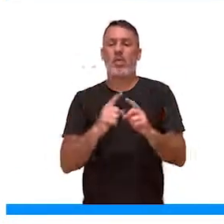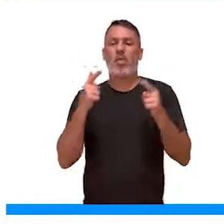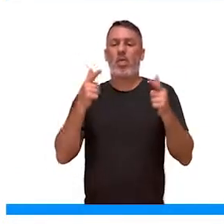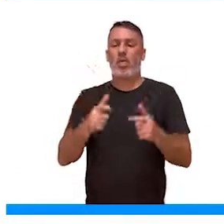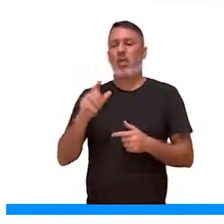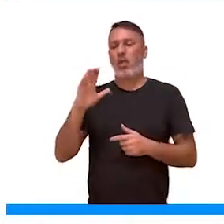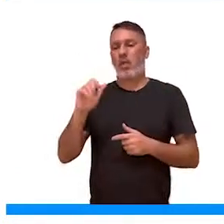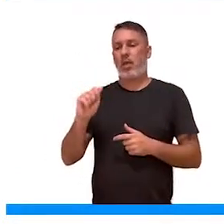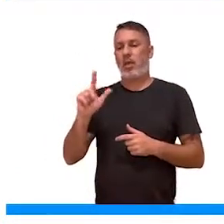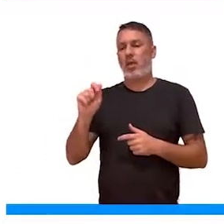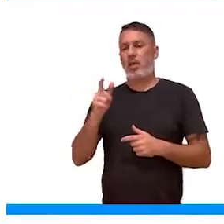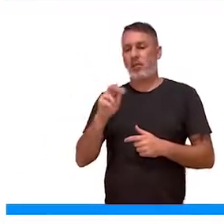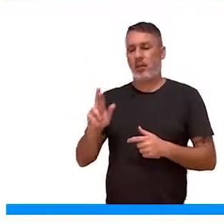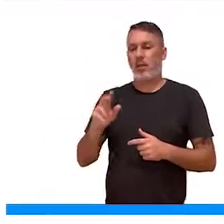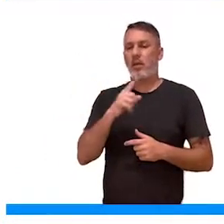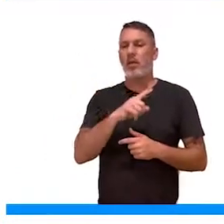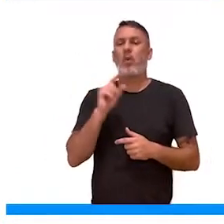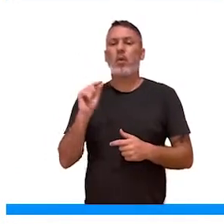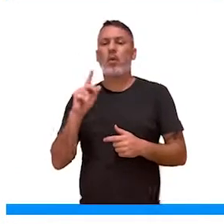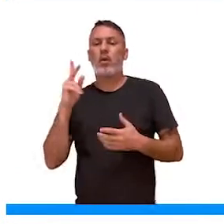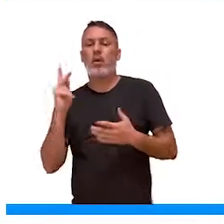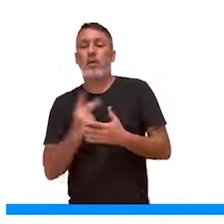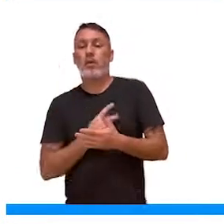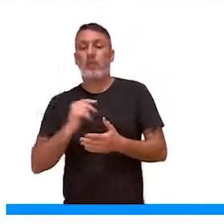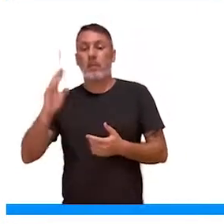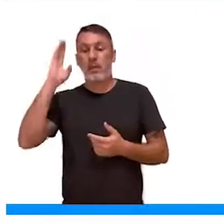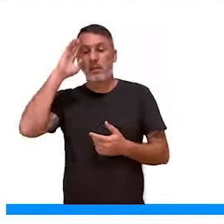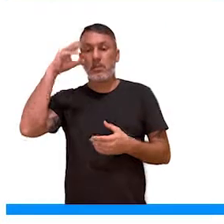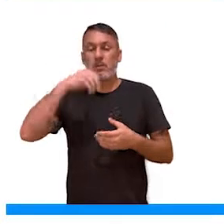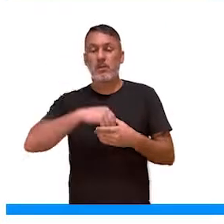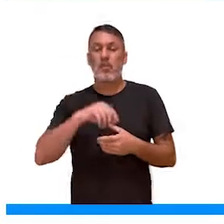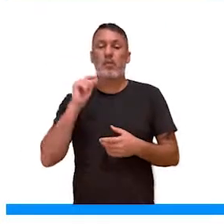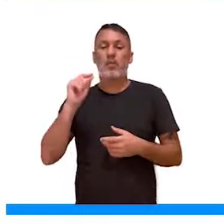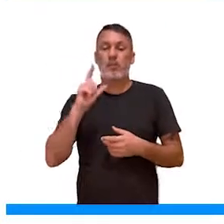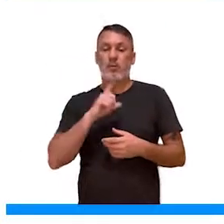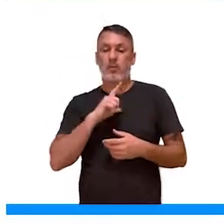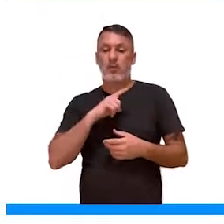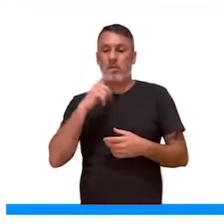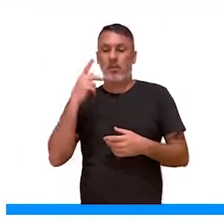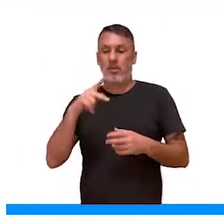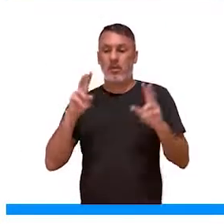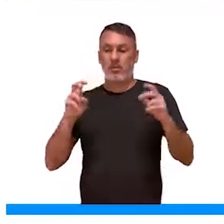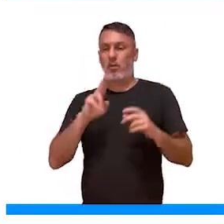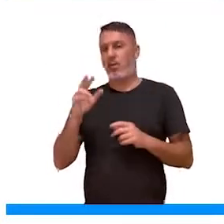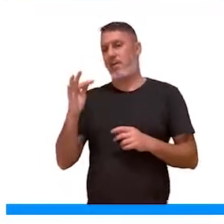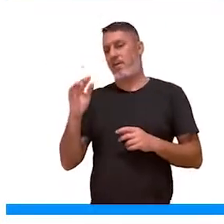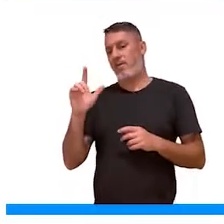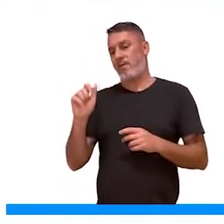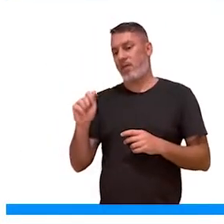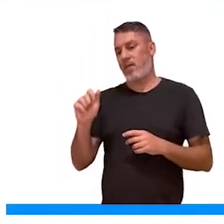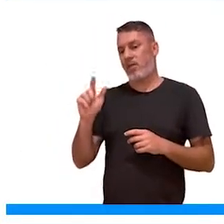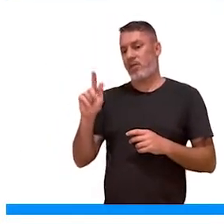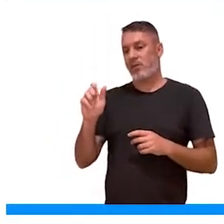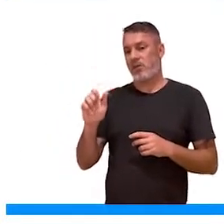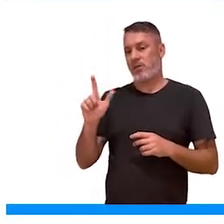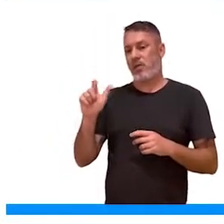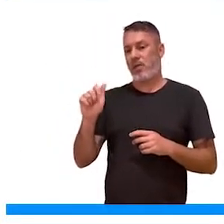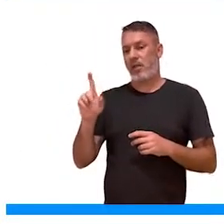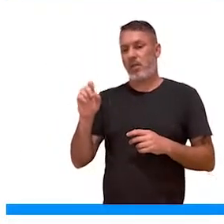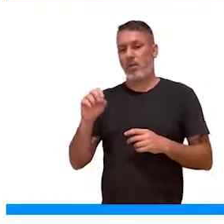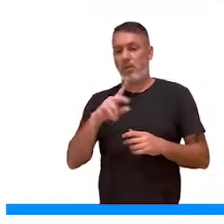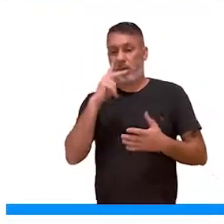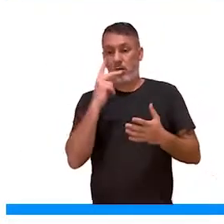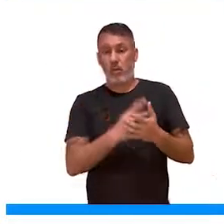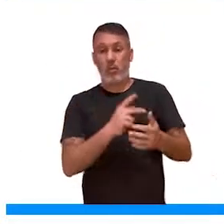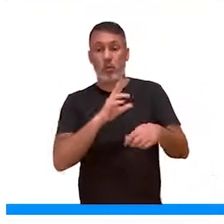leishmaniose visceral. Ela é provocada aí principalmente pela Leishmania brasiliensis e pela Donovani. É